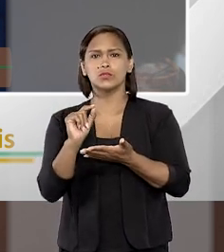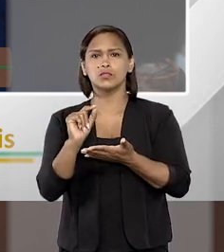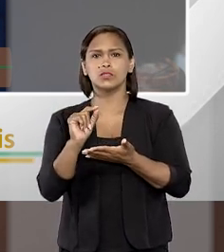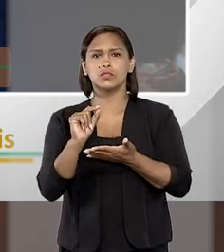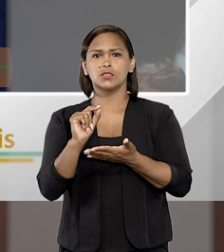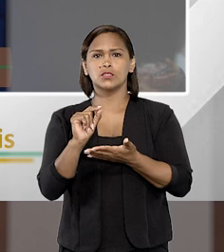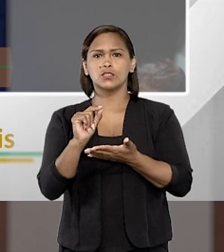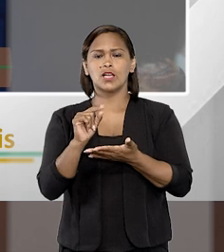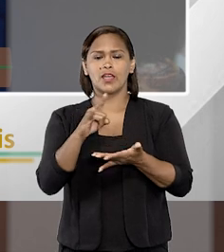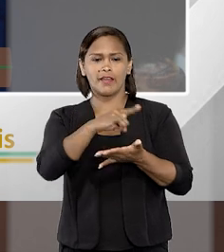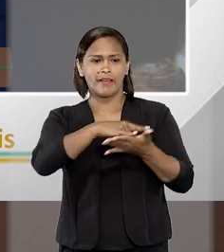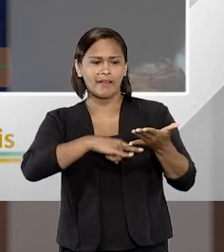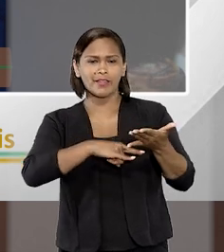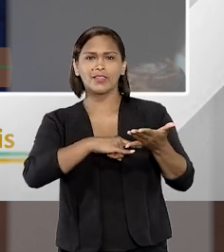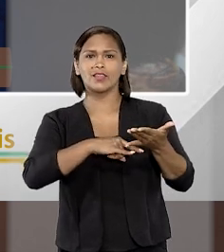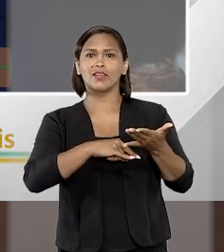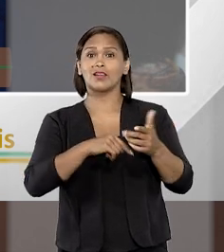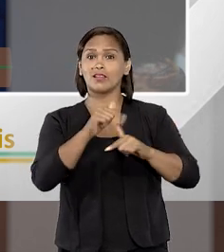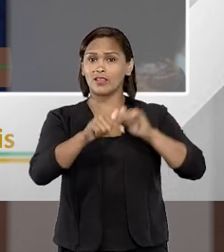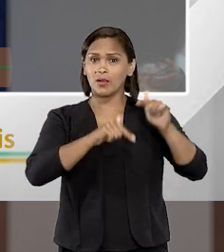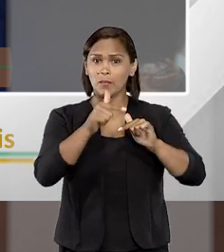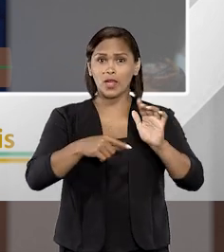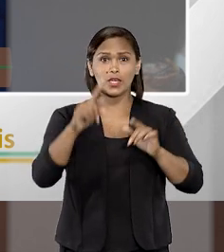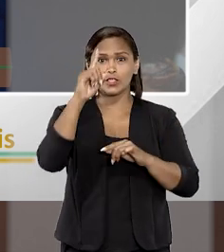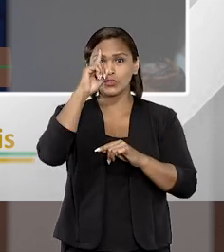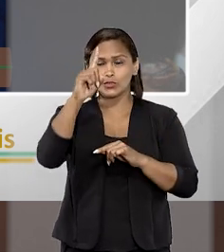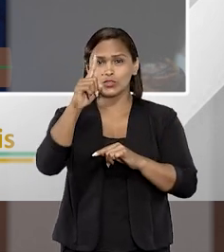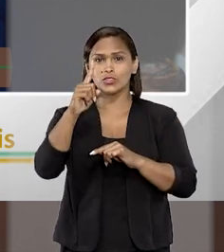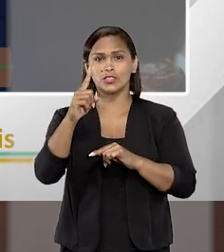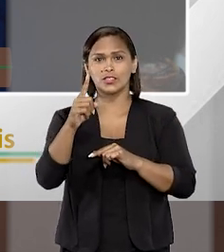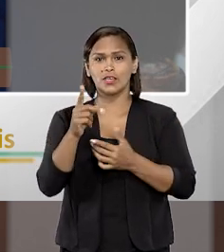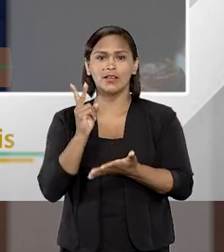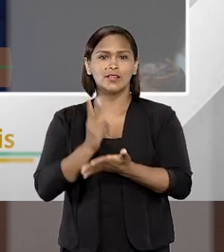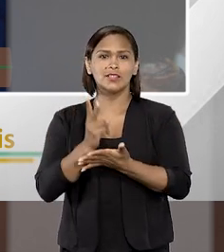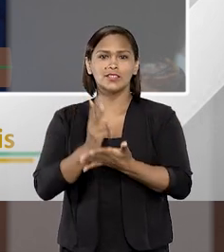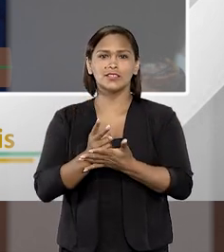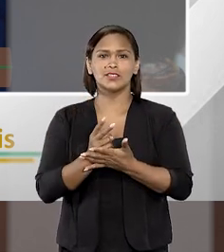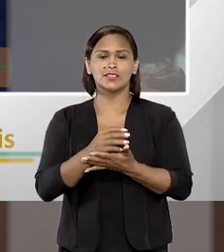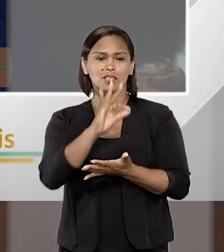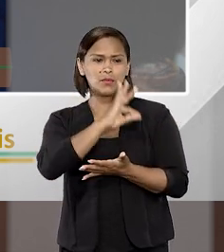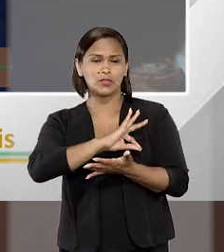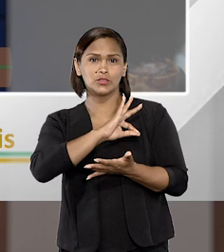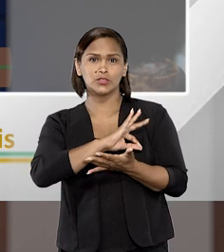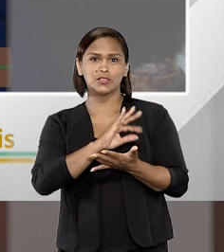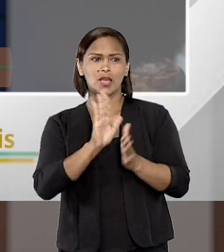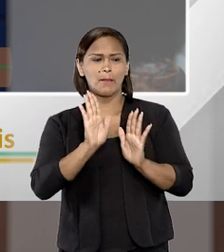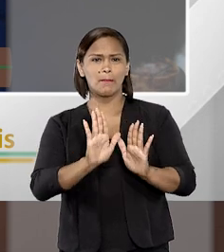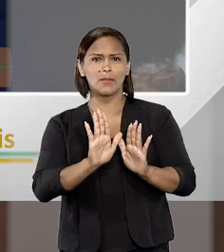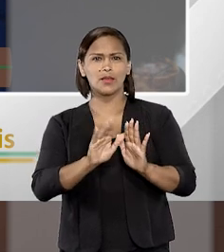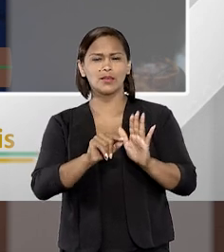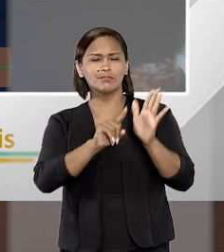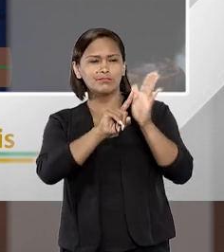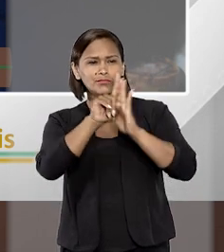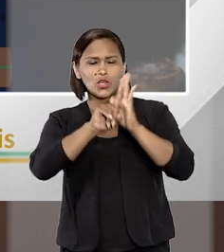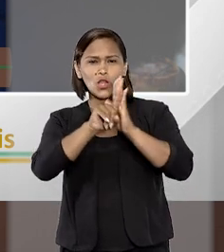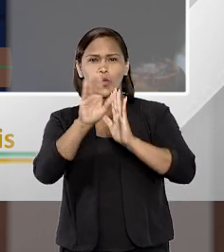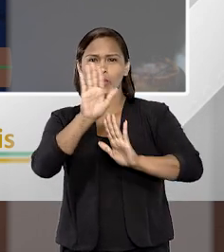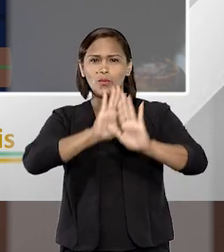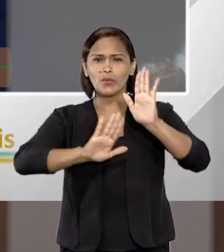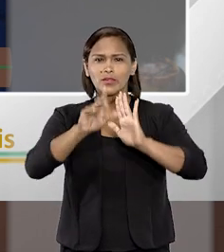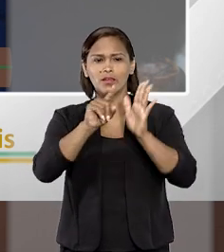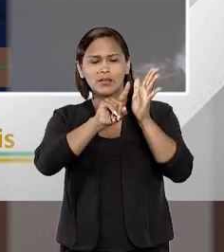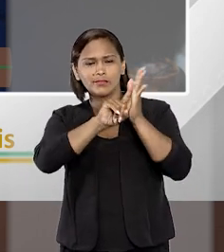o carteira assinada trabalhando no dia e nem sempre as autoridades eu tenho